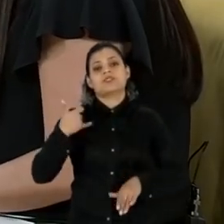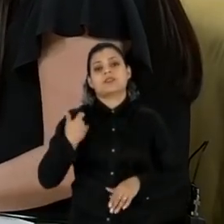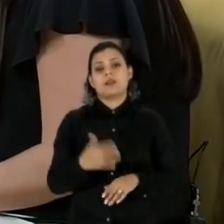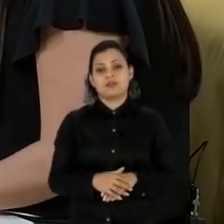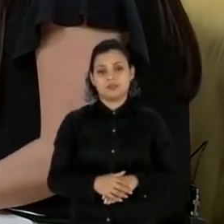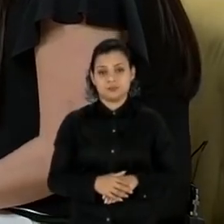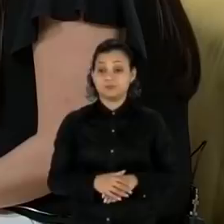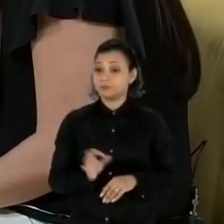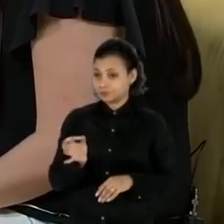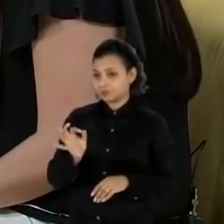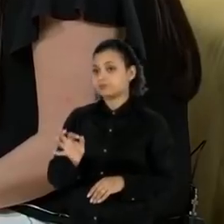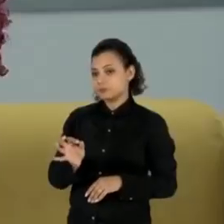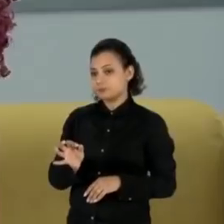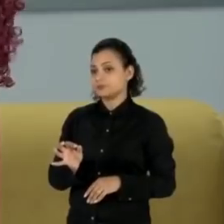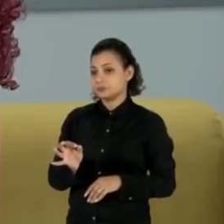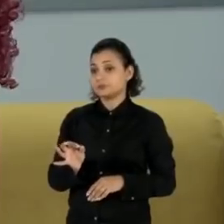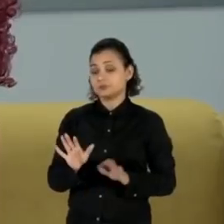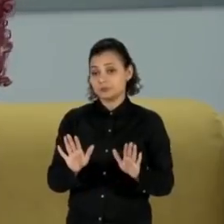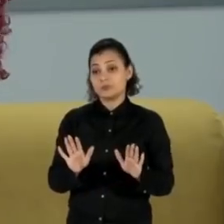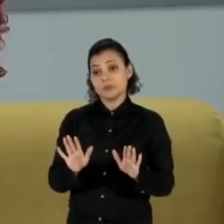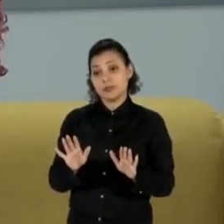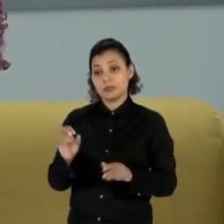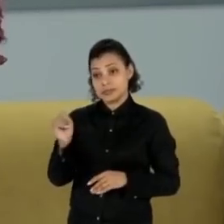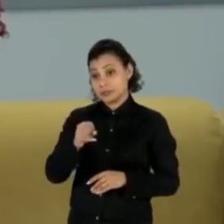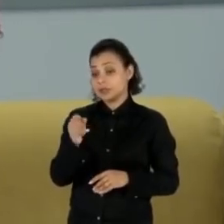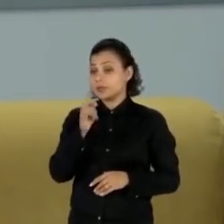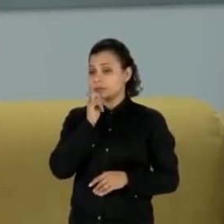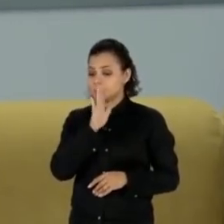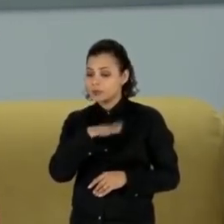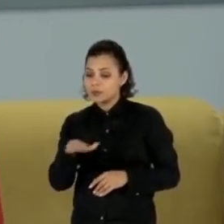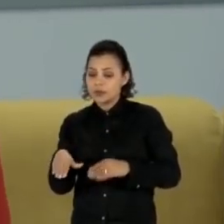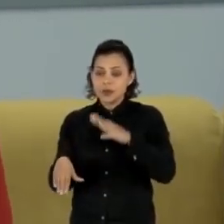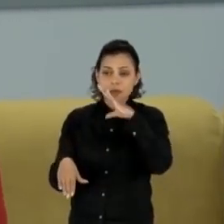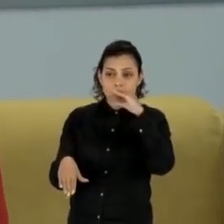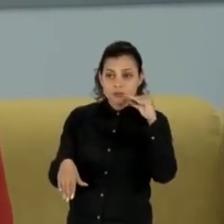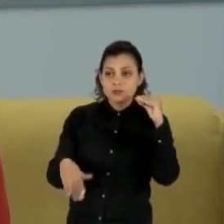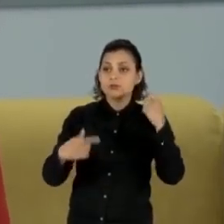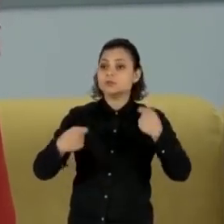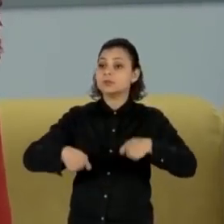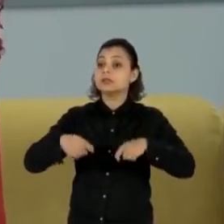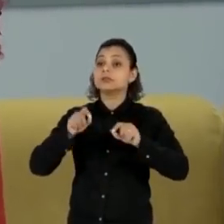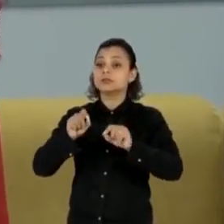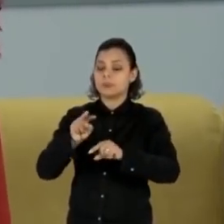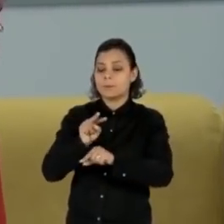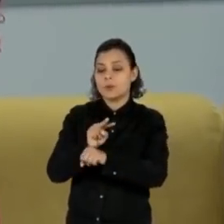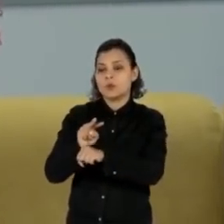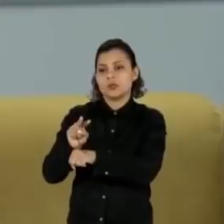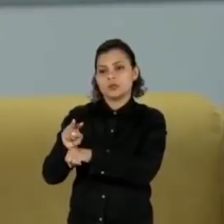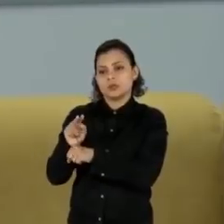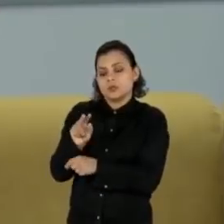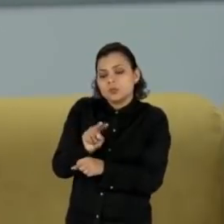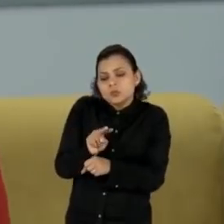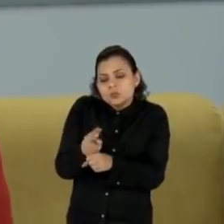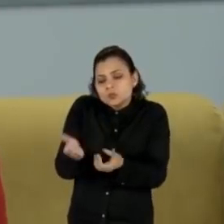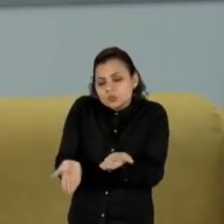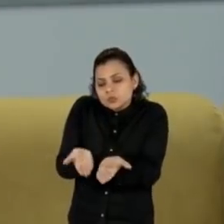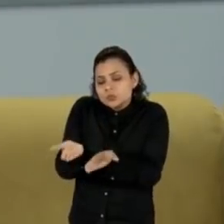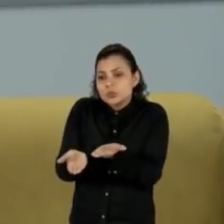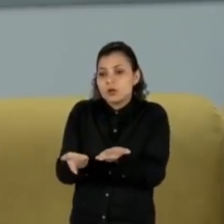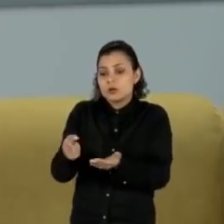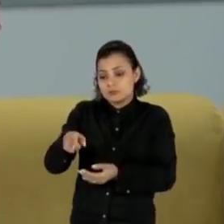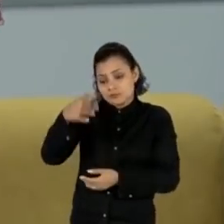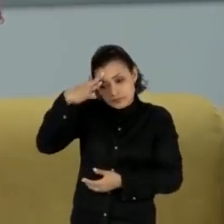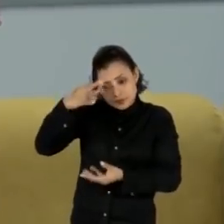criança isso isso mesmo ou então crianças e adolescentes precisam então dessa proteção desse cuidado de